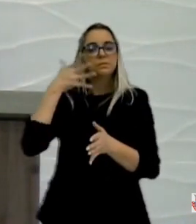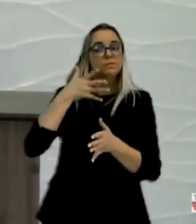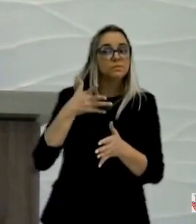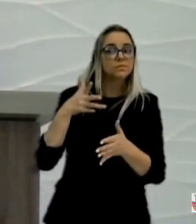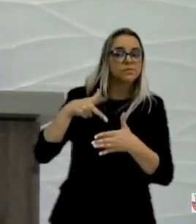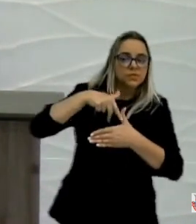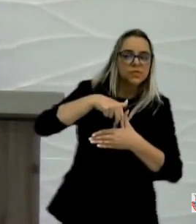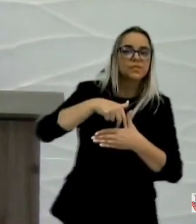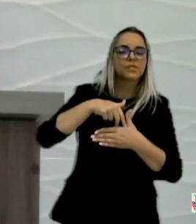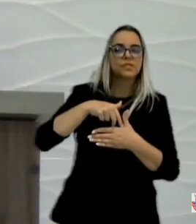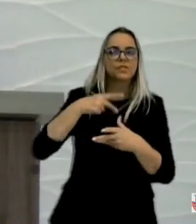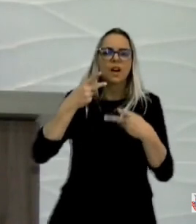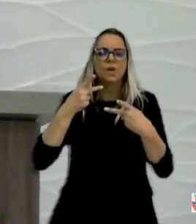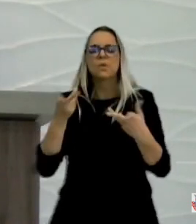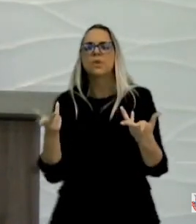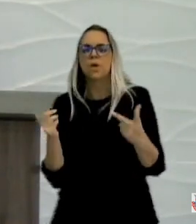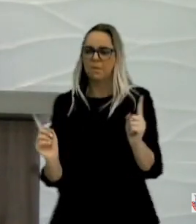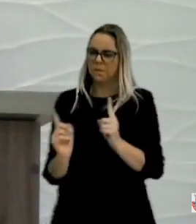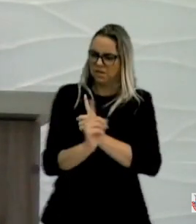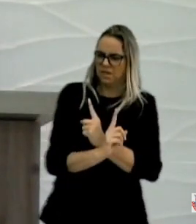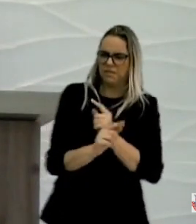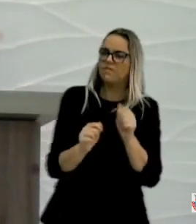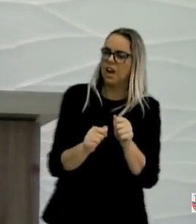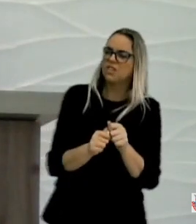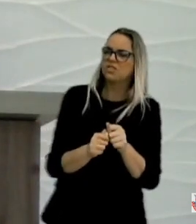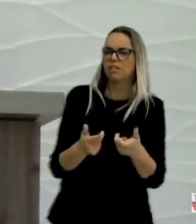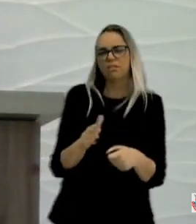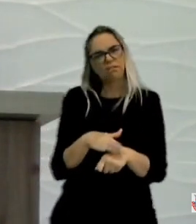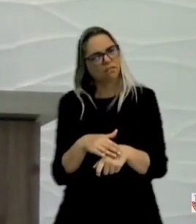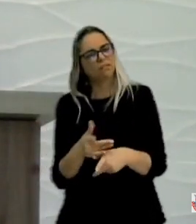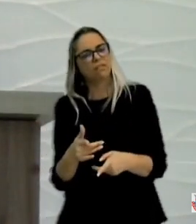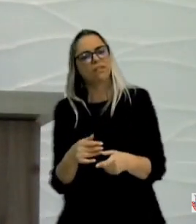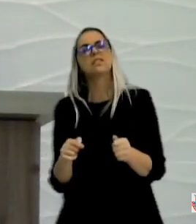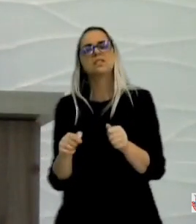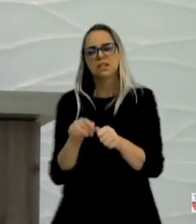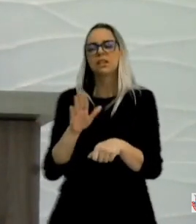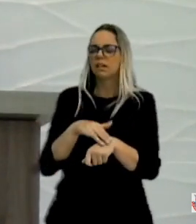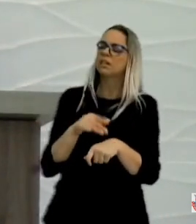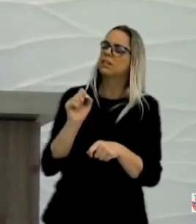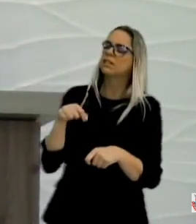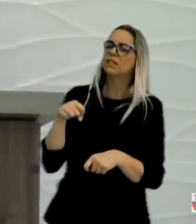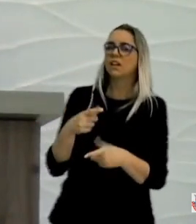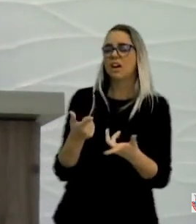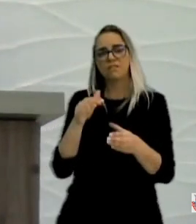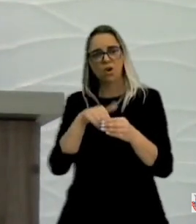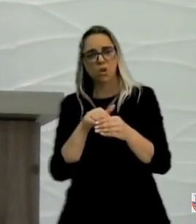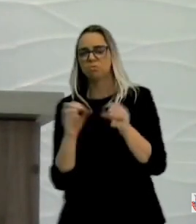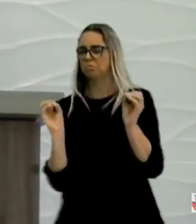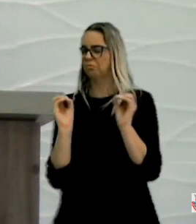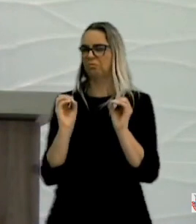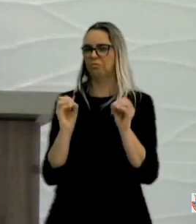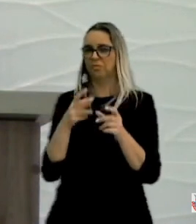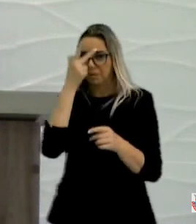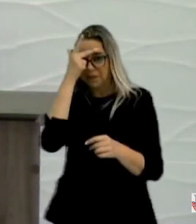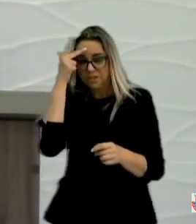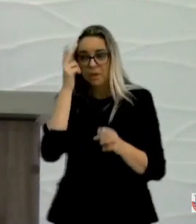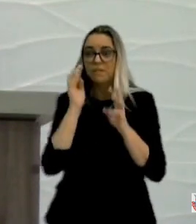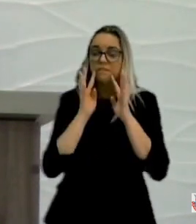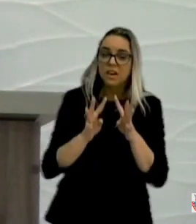faz, tem que fazer, porque se não fizer não vai ter voto nenhum. E que as pessoas vê